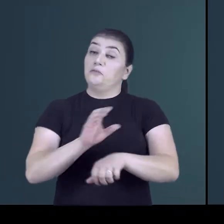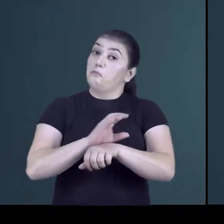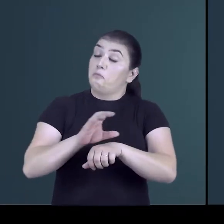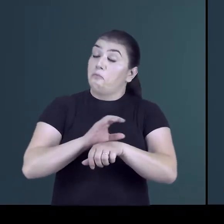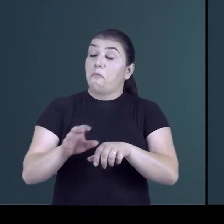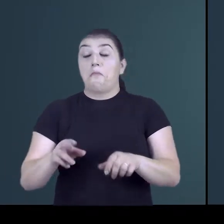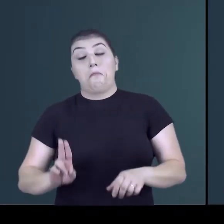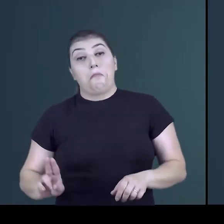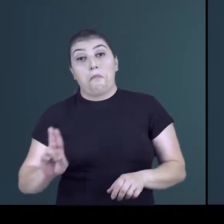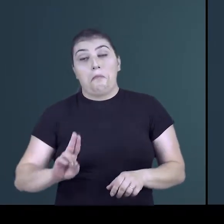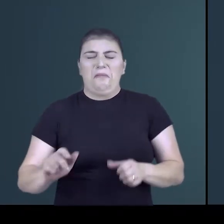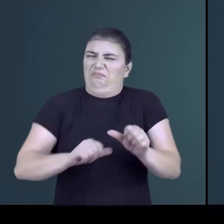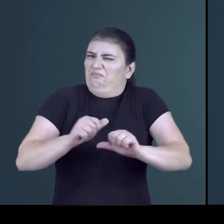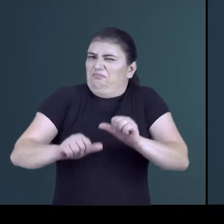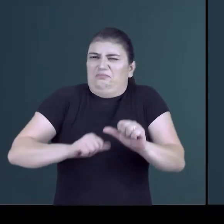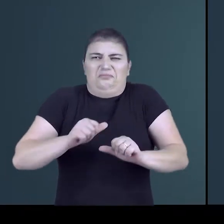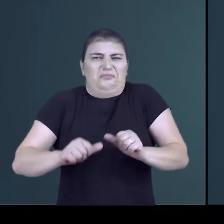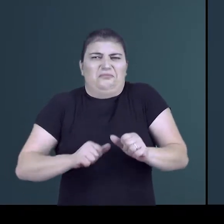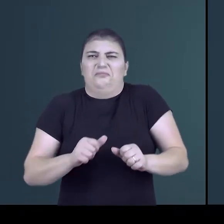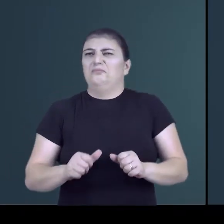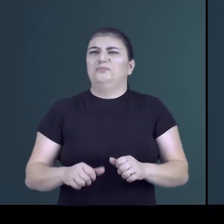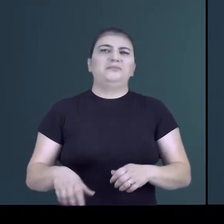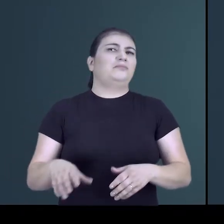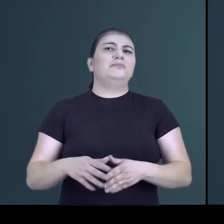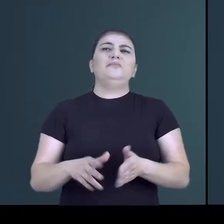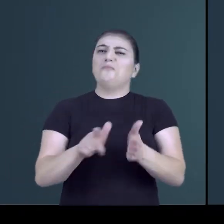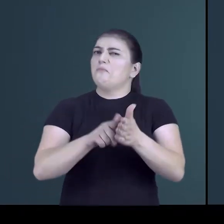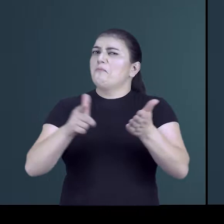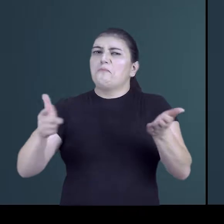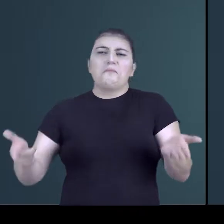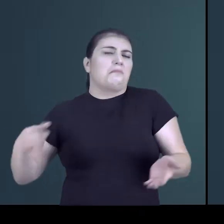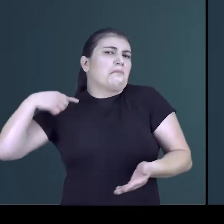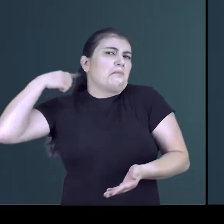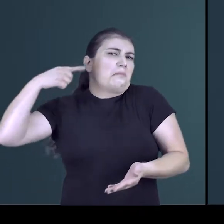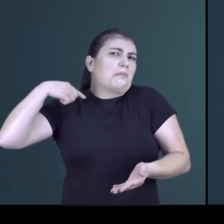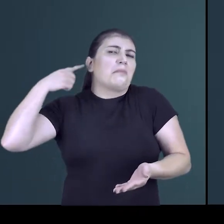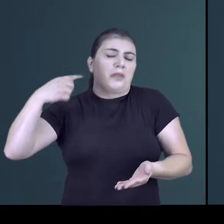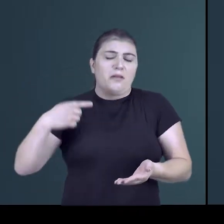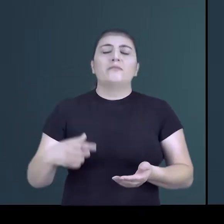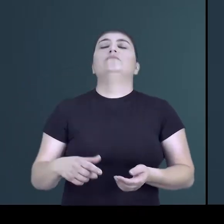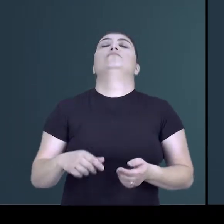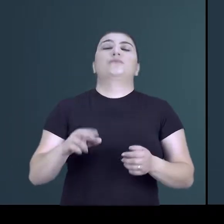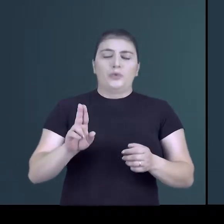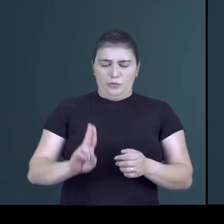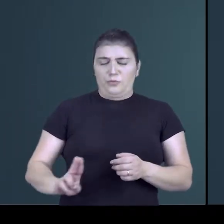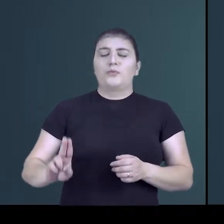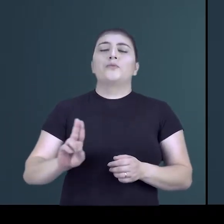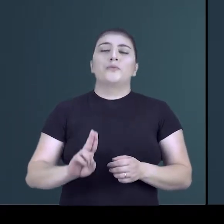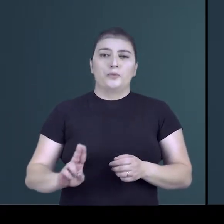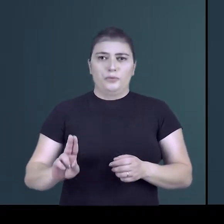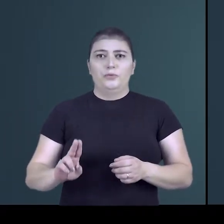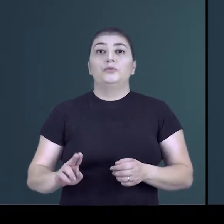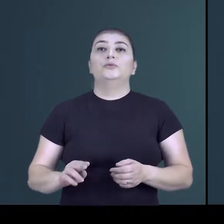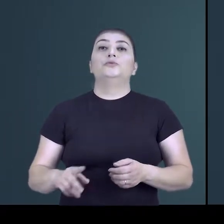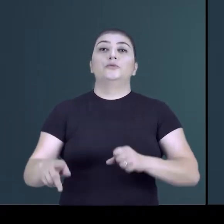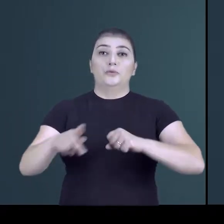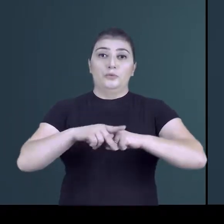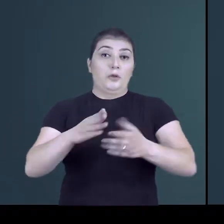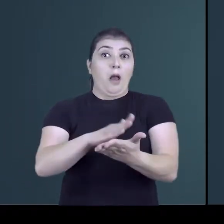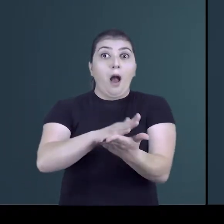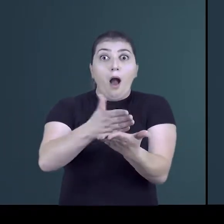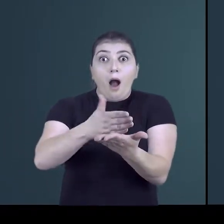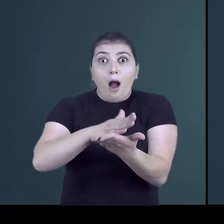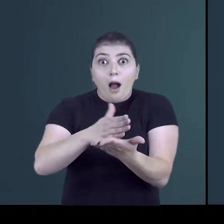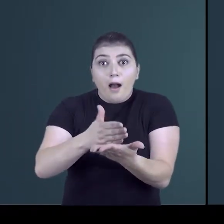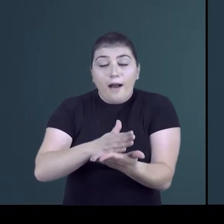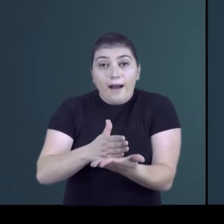tem, administração, comércio exterior, jornalismo, direito, podem fazer essa utilização do pronome no